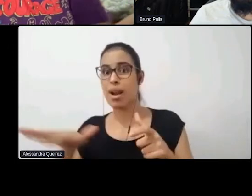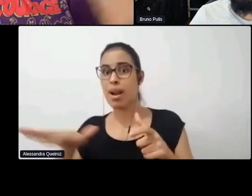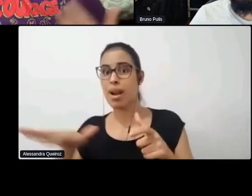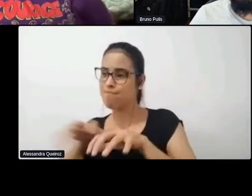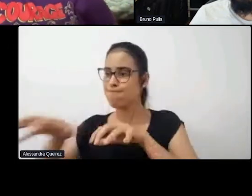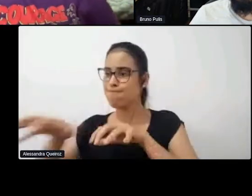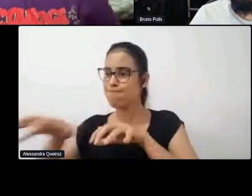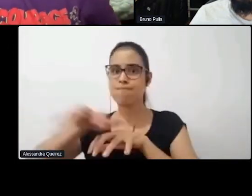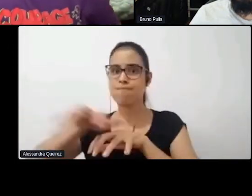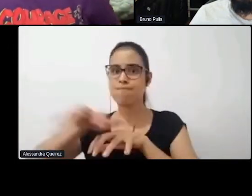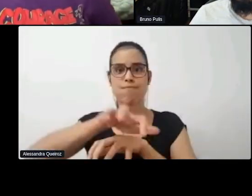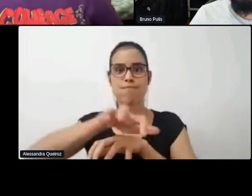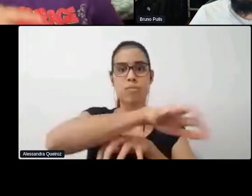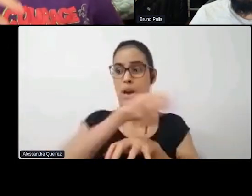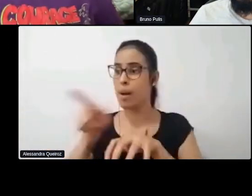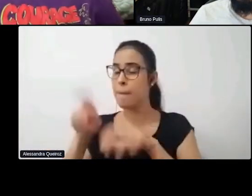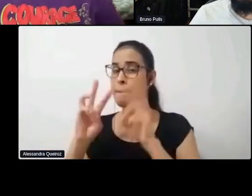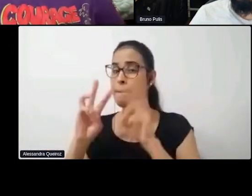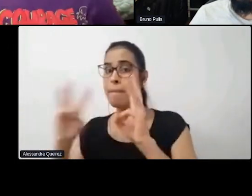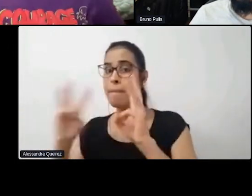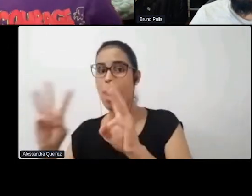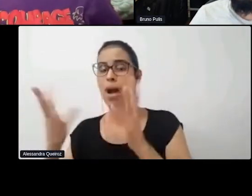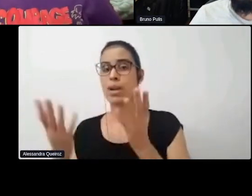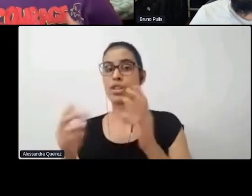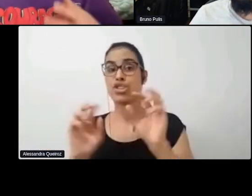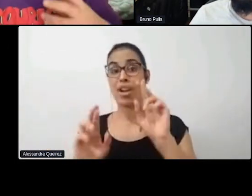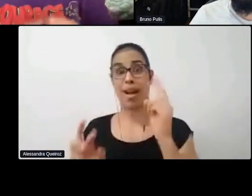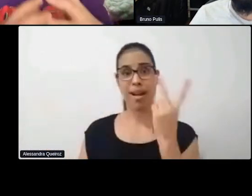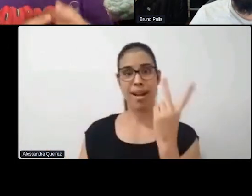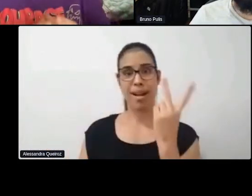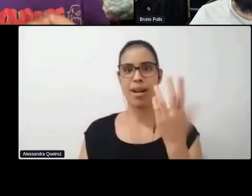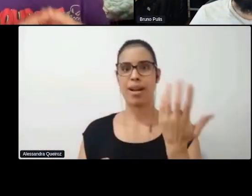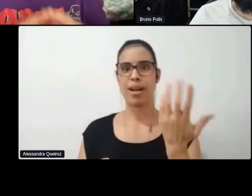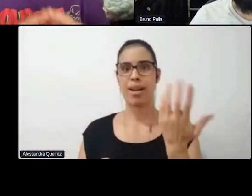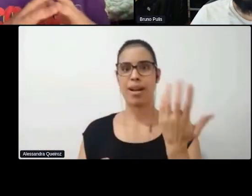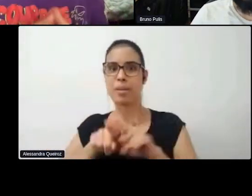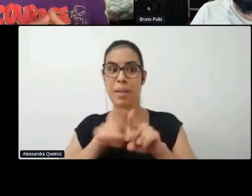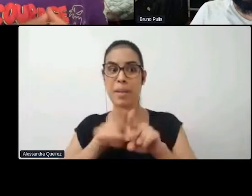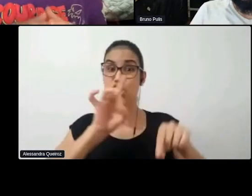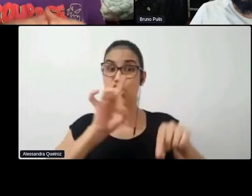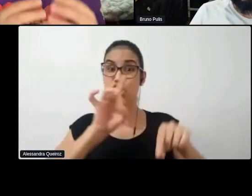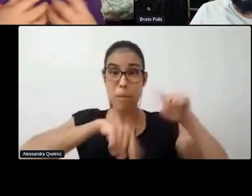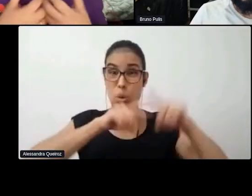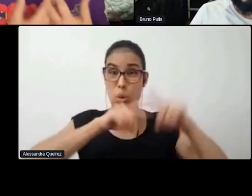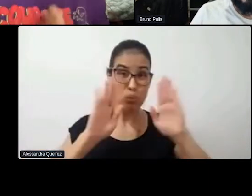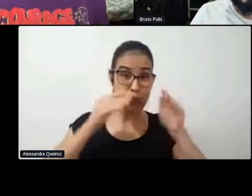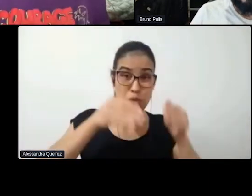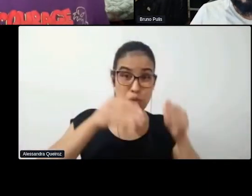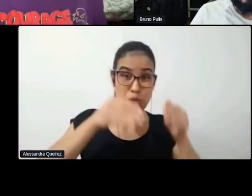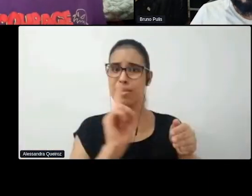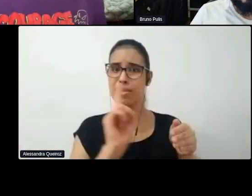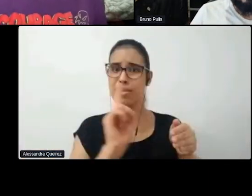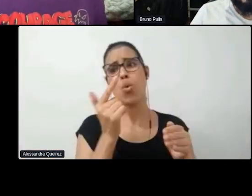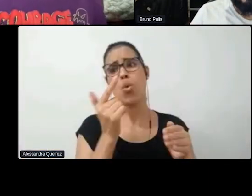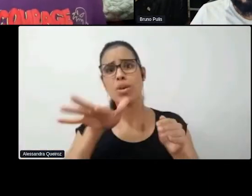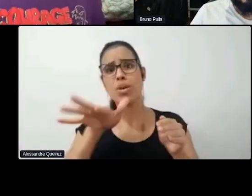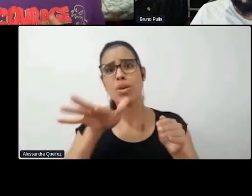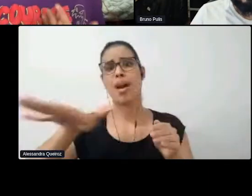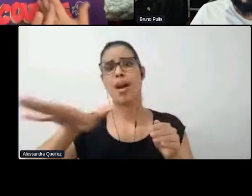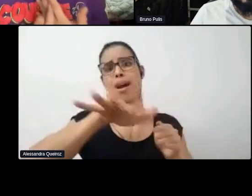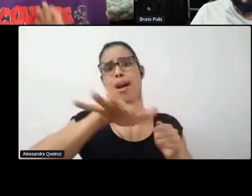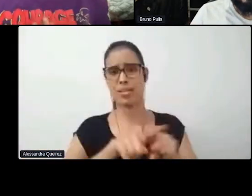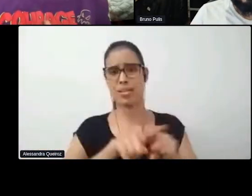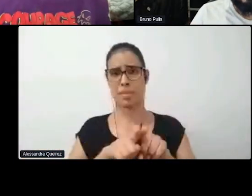comunicação, recrutamento, sair do produto. Então, eu vejo que para dentro das empresas é muito bom se tiver um time de acessibilidade,